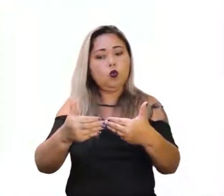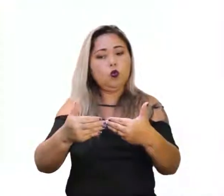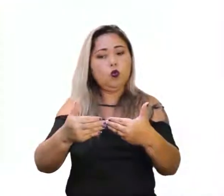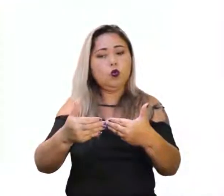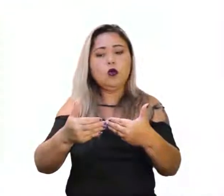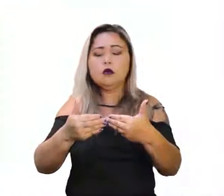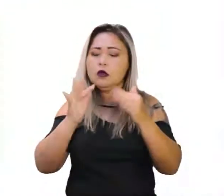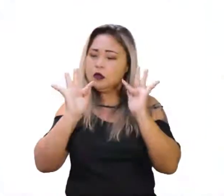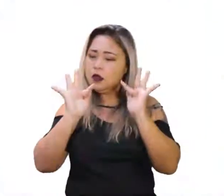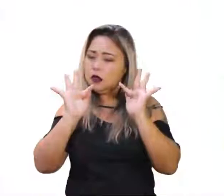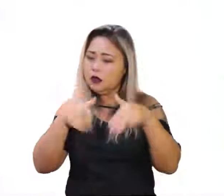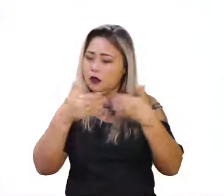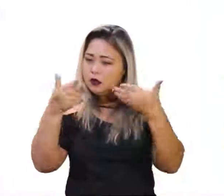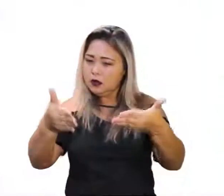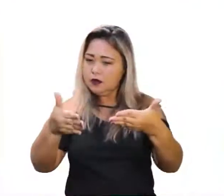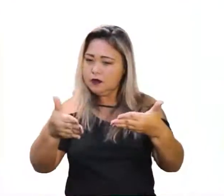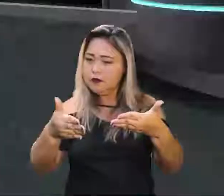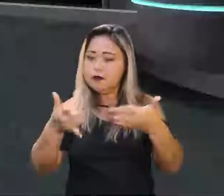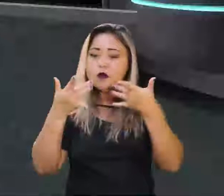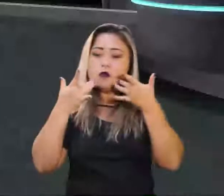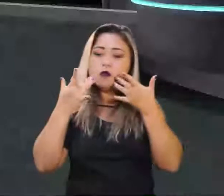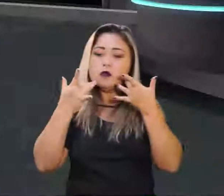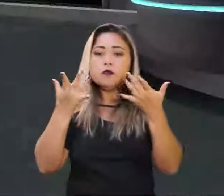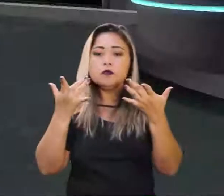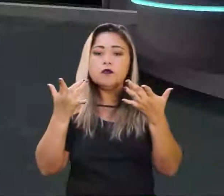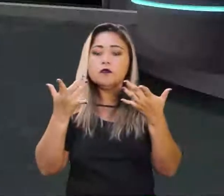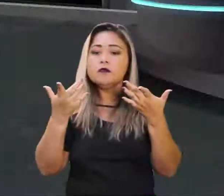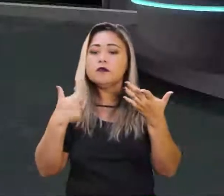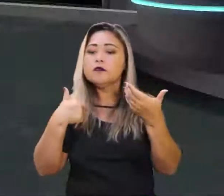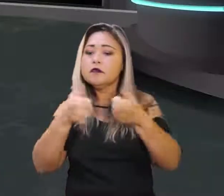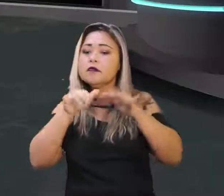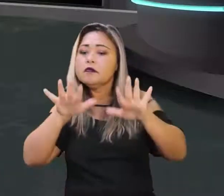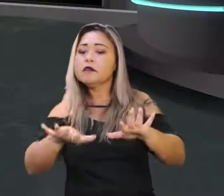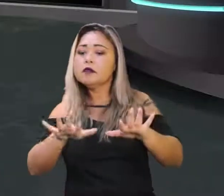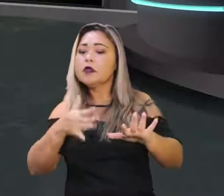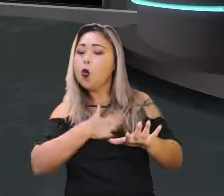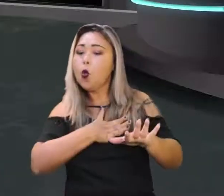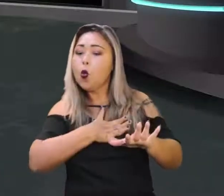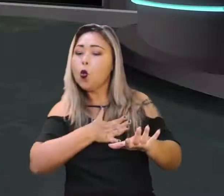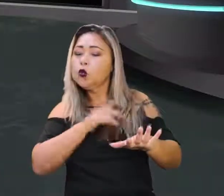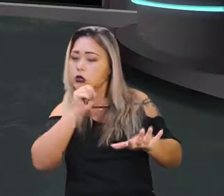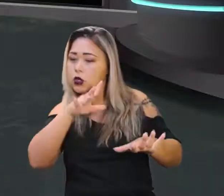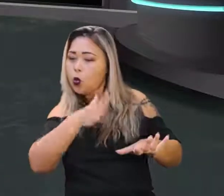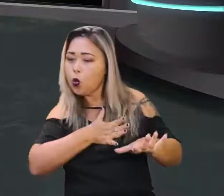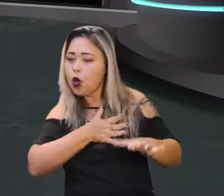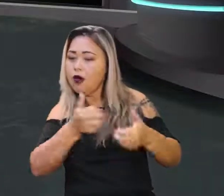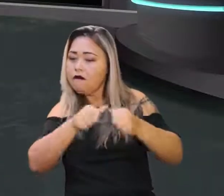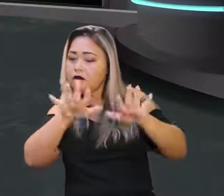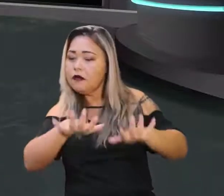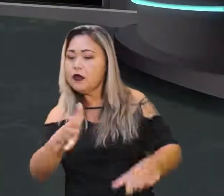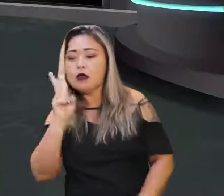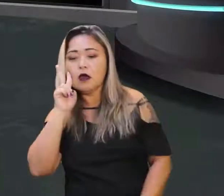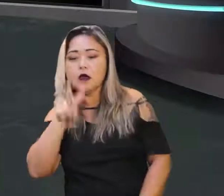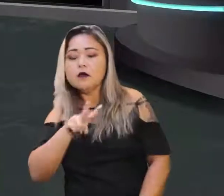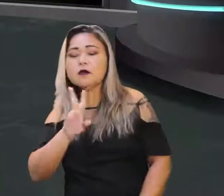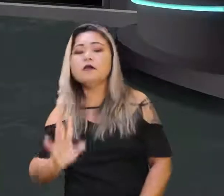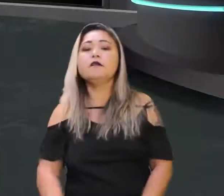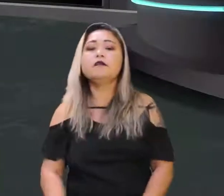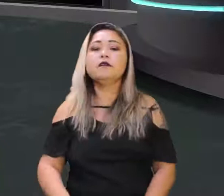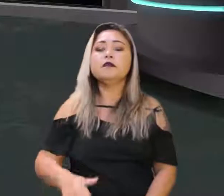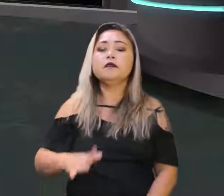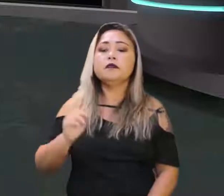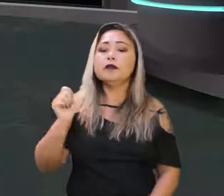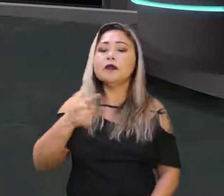obrigado a assistir, né? No teatro de rua, não. Assiste, se gostar, vai ficar, com certeza. Hoje em dia, essas regras estão mais flexíveis, né? Sim.